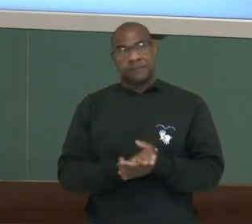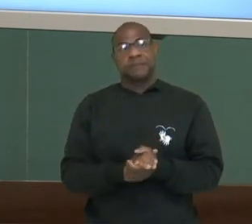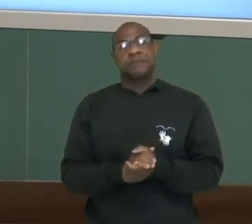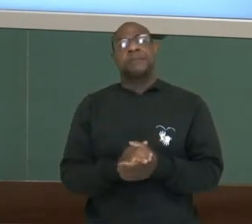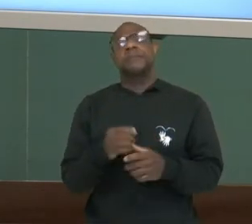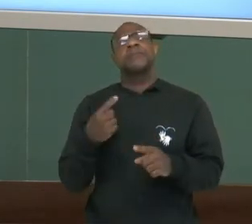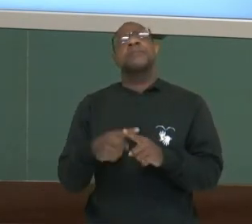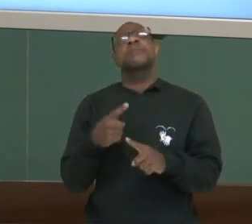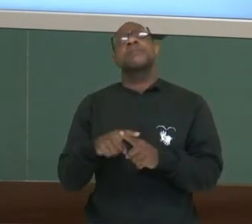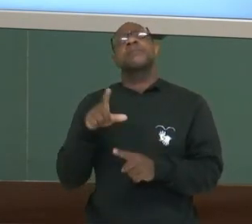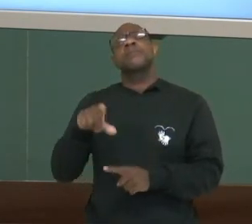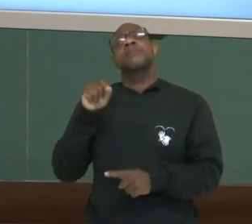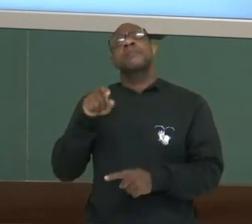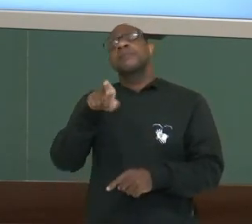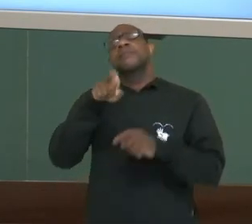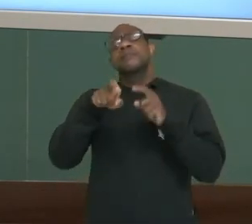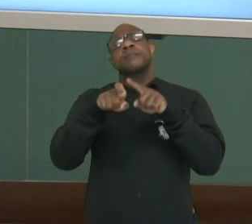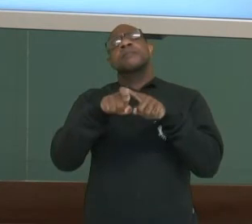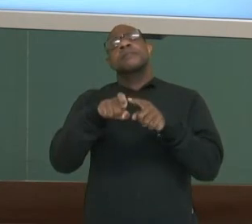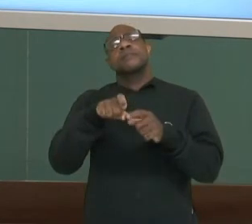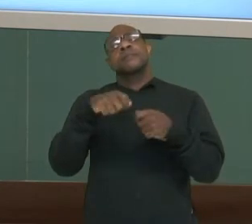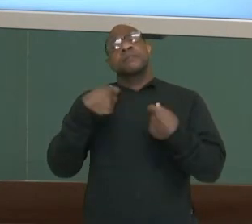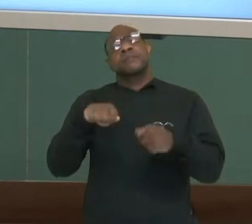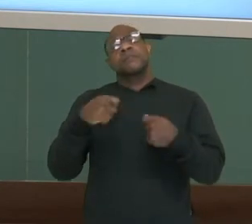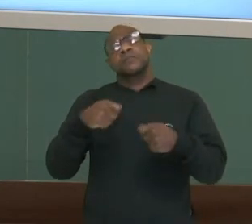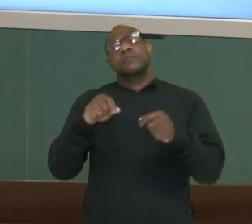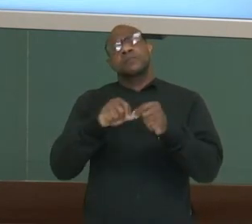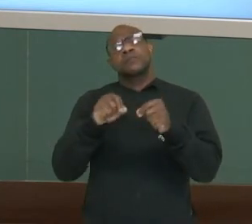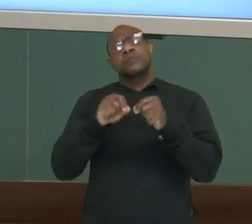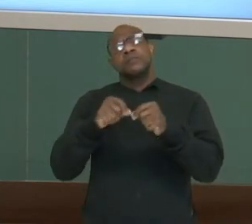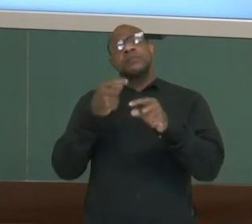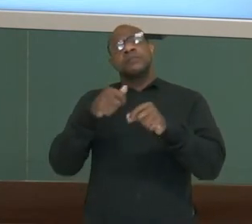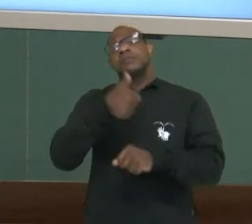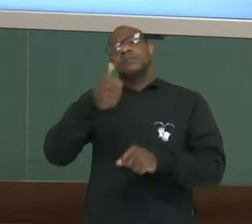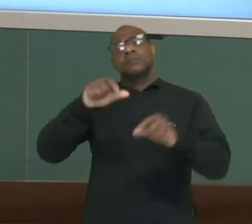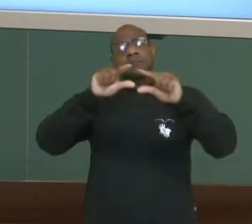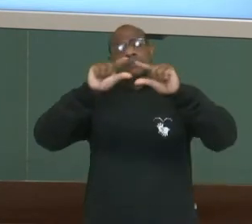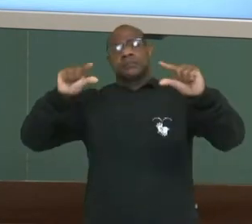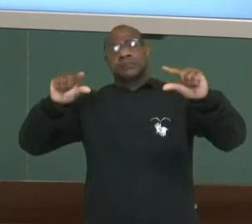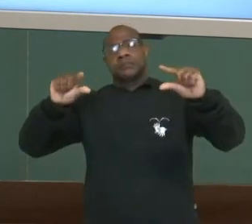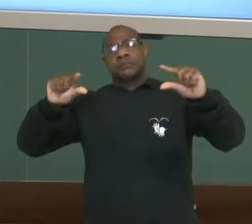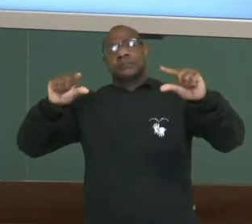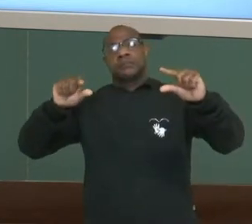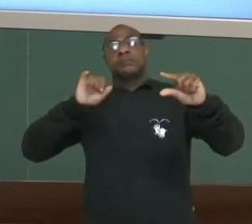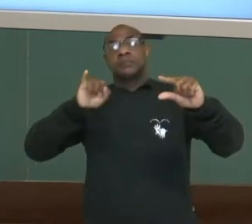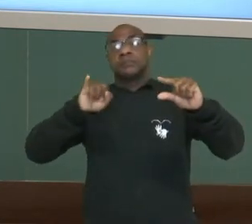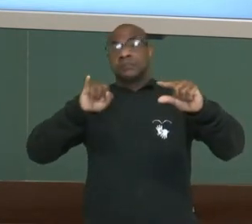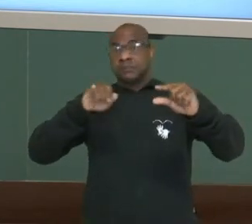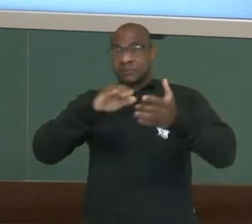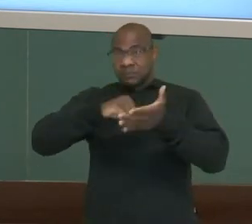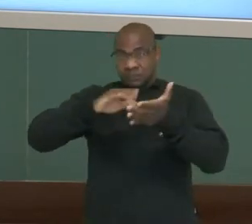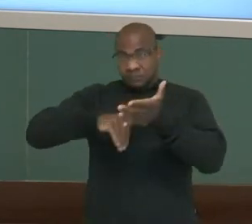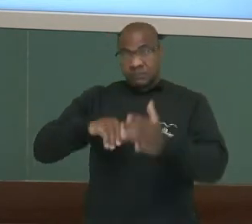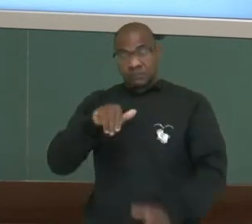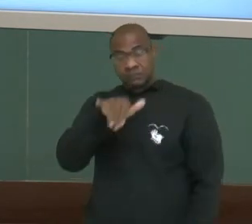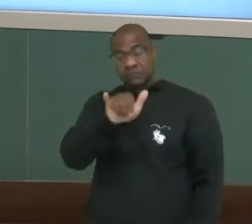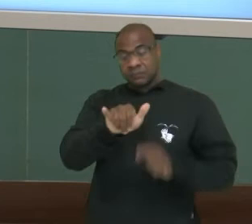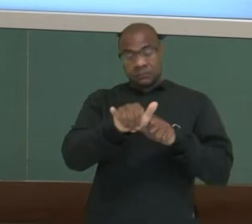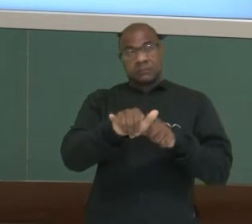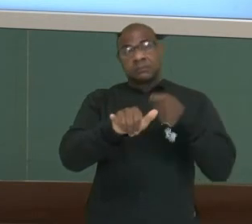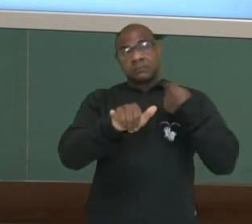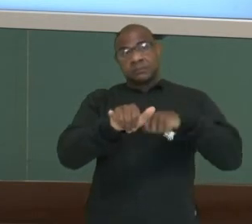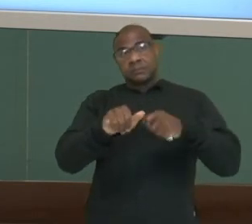Por que que foi escolhido o x? Porque daí eu só preciso multiplicar a primeira. Se eu tivesse que eliminar o y, eu teria